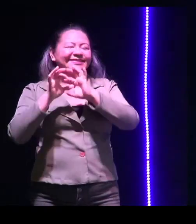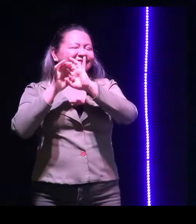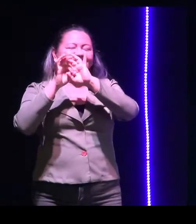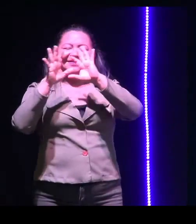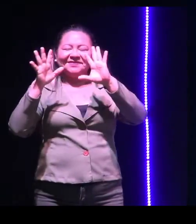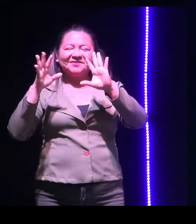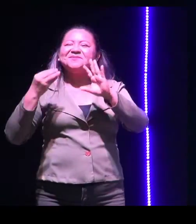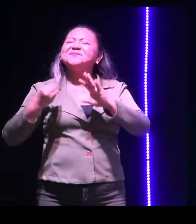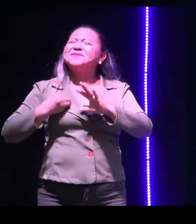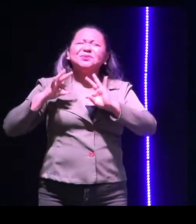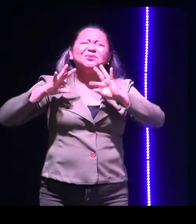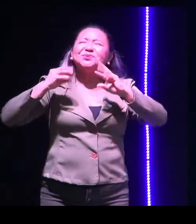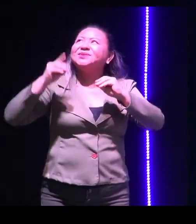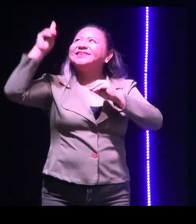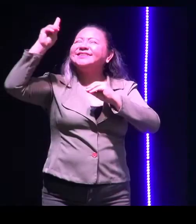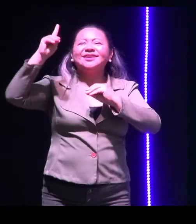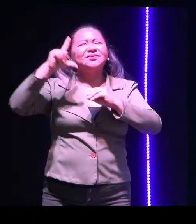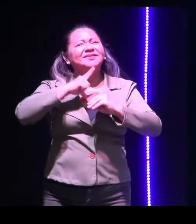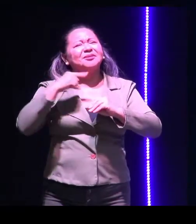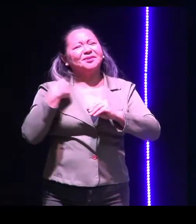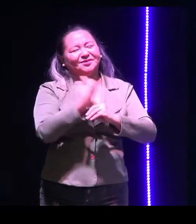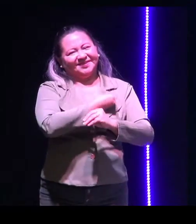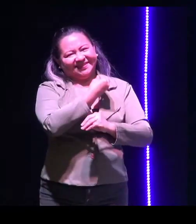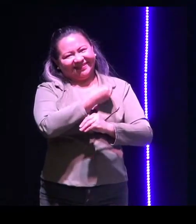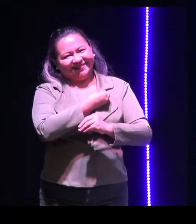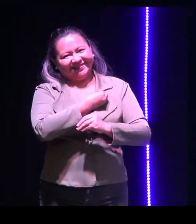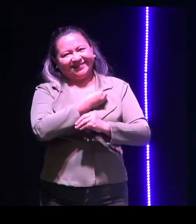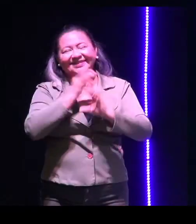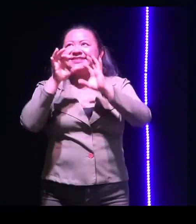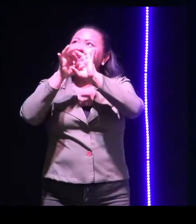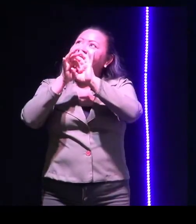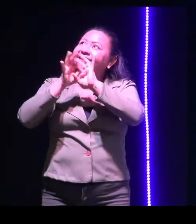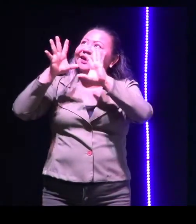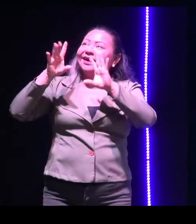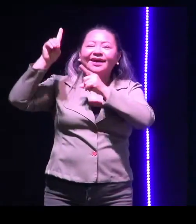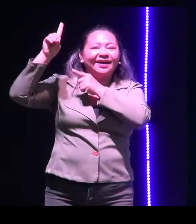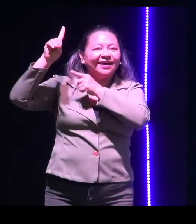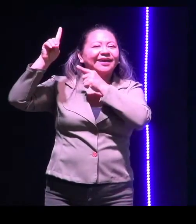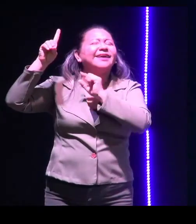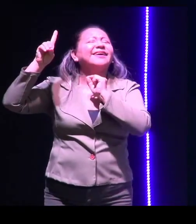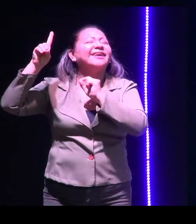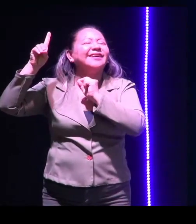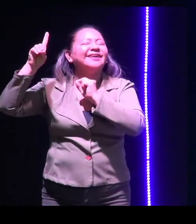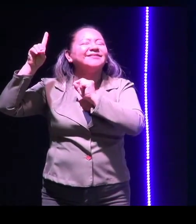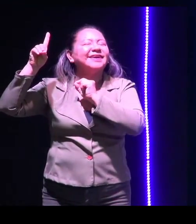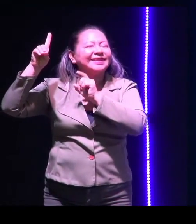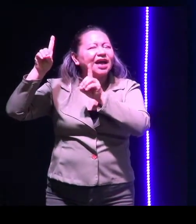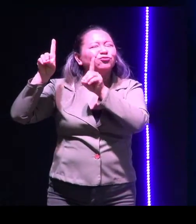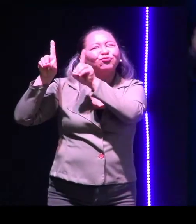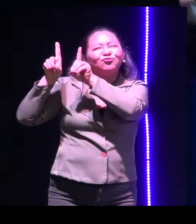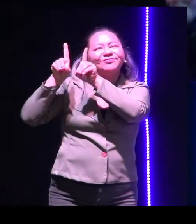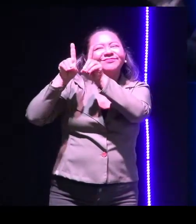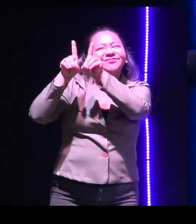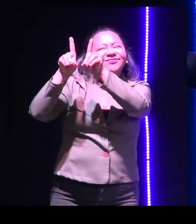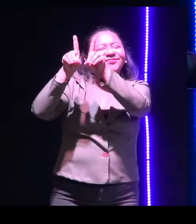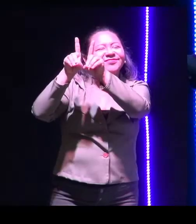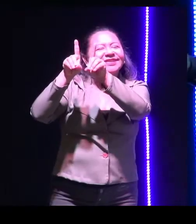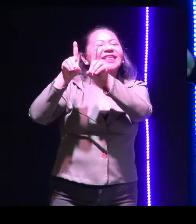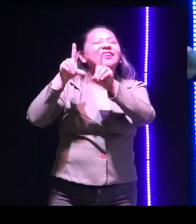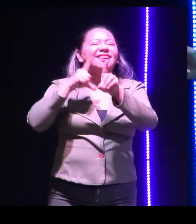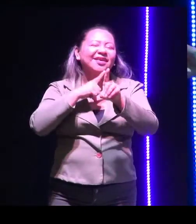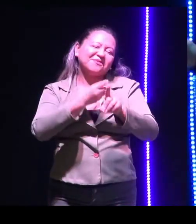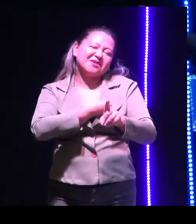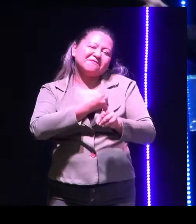Liberdade para vivermos tudo aquilo que Deus tem para nós. Liberdade para andarmos em